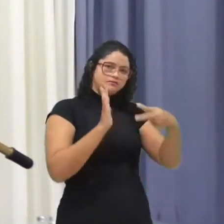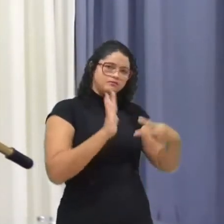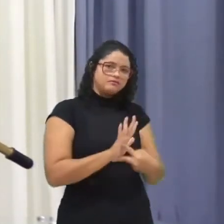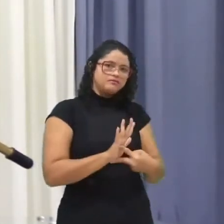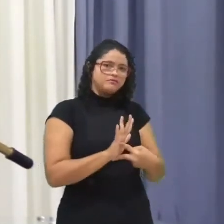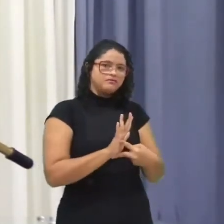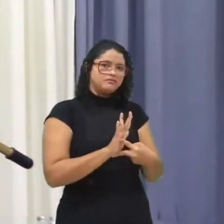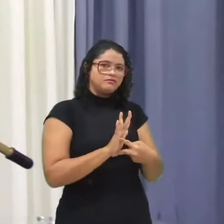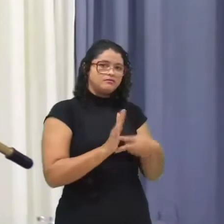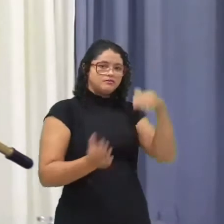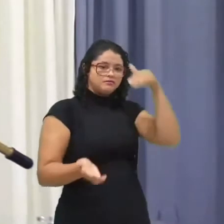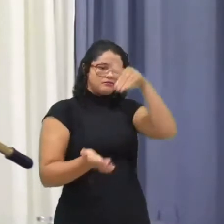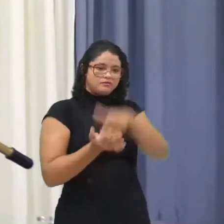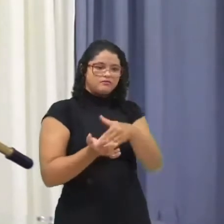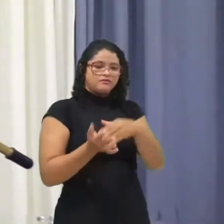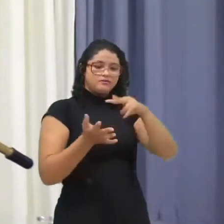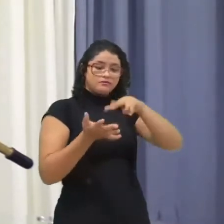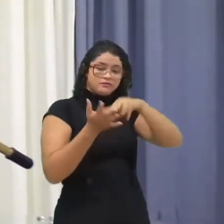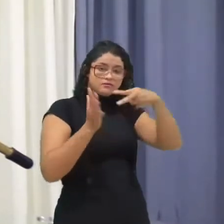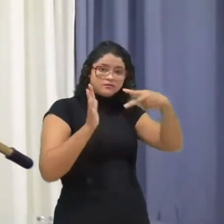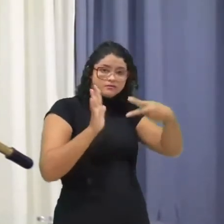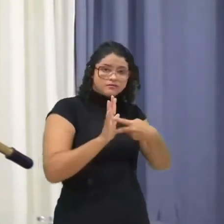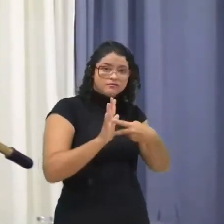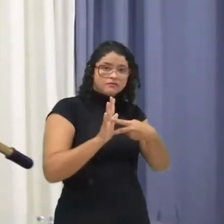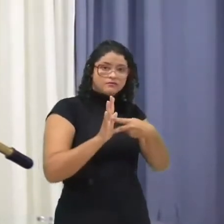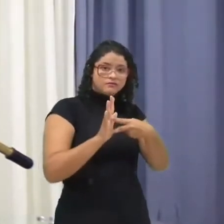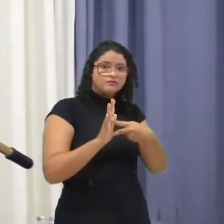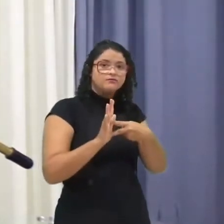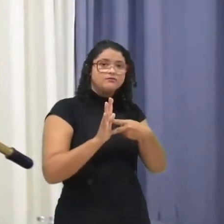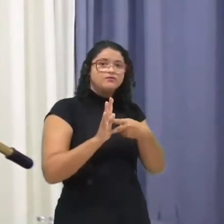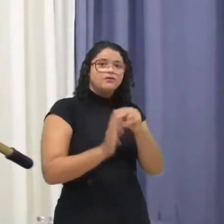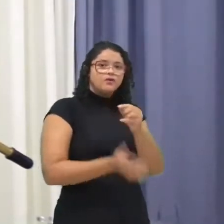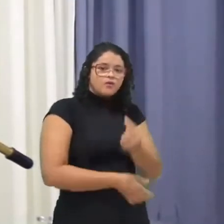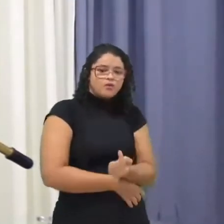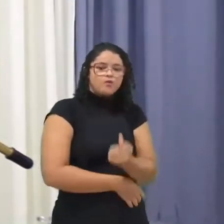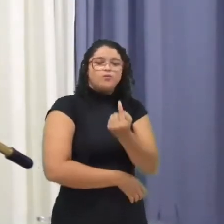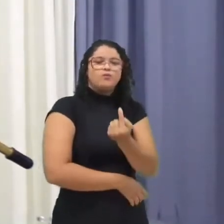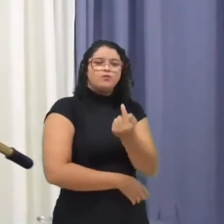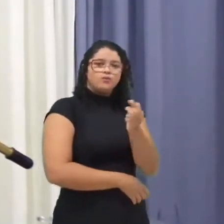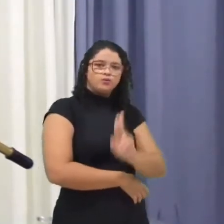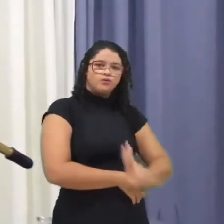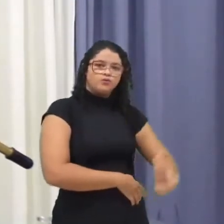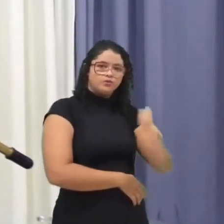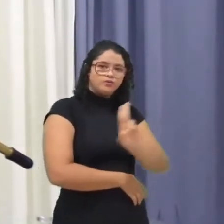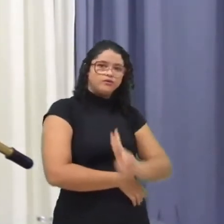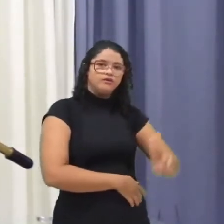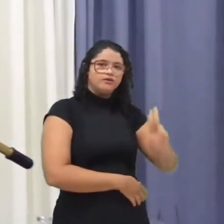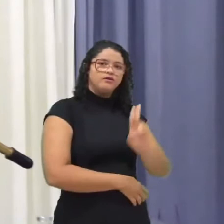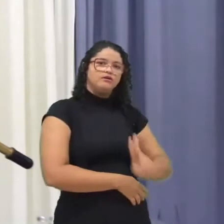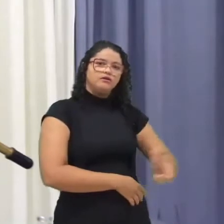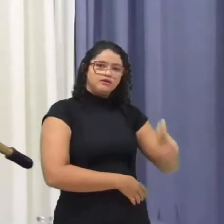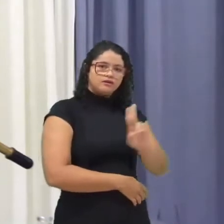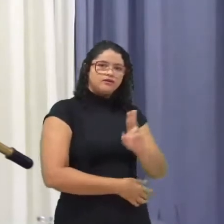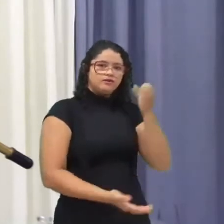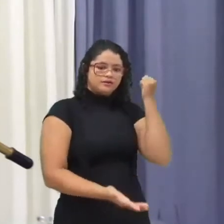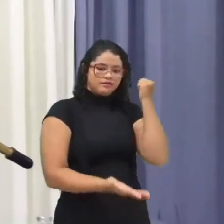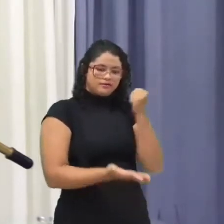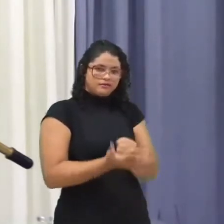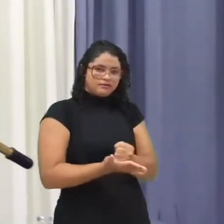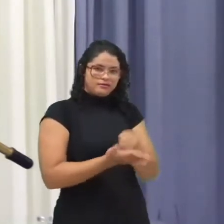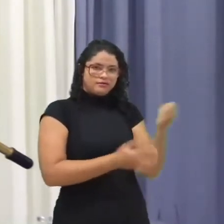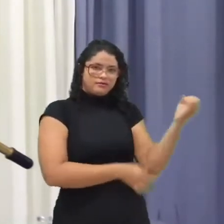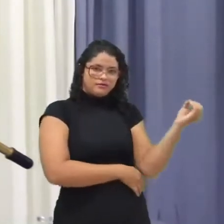O último significado é o último ou único usado no Novo Testamento, que é o caso de